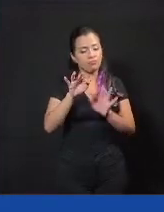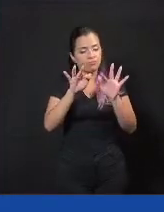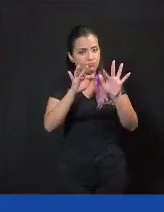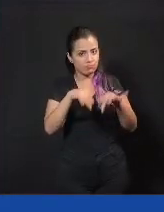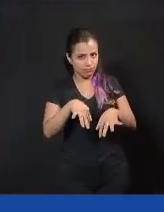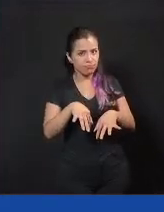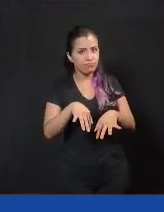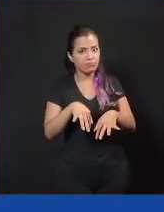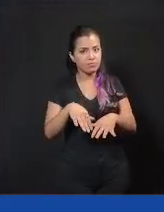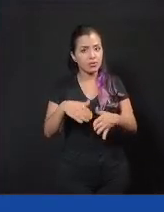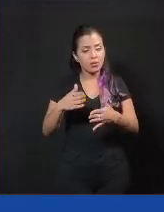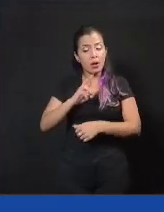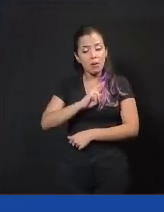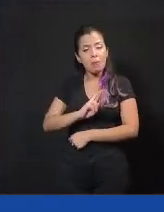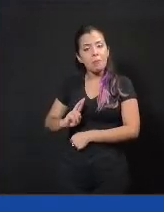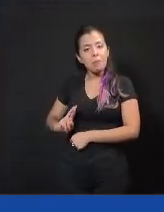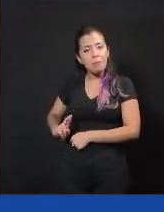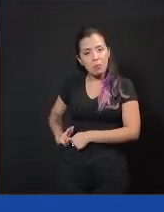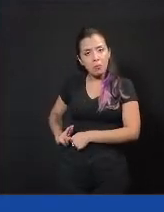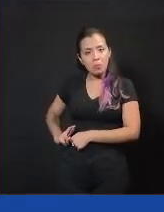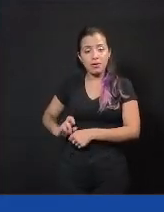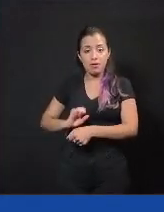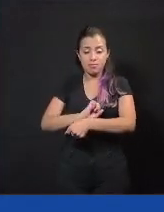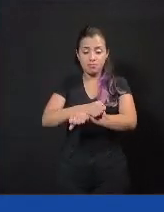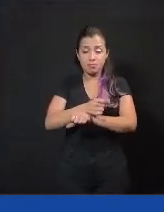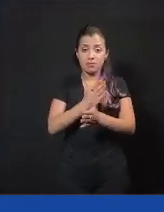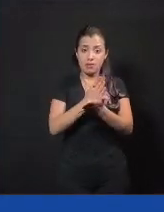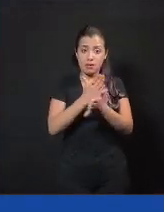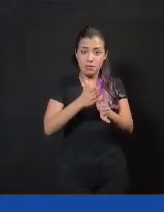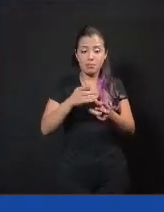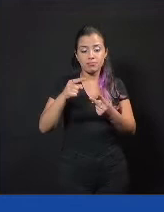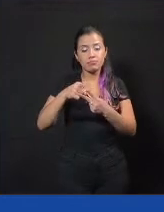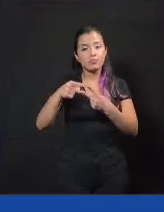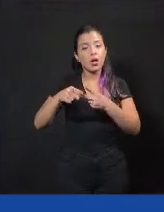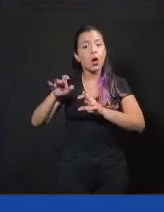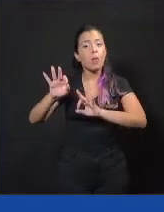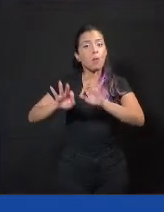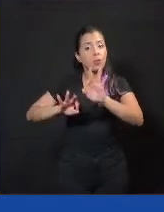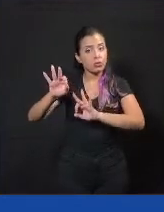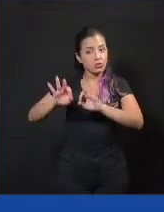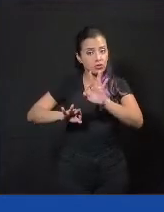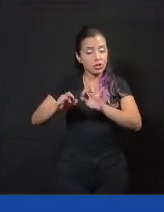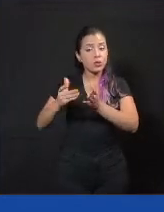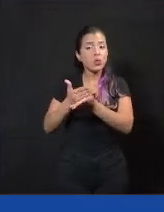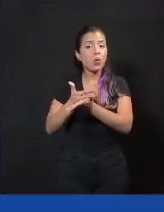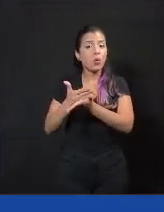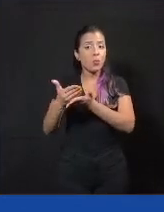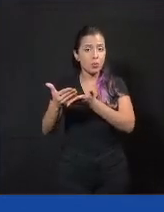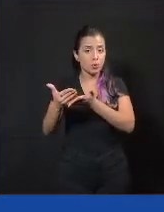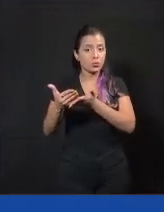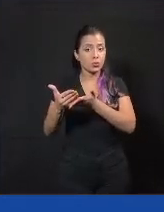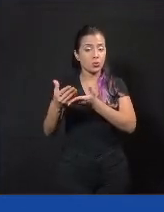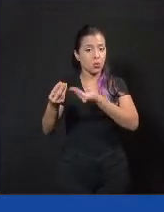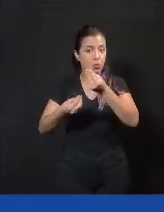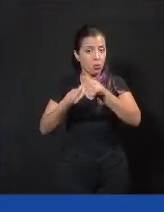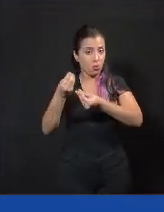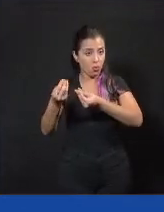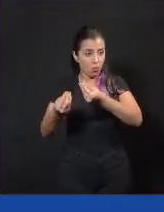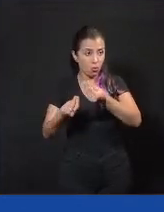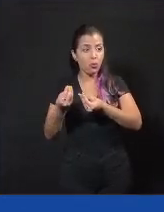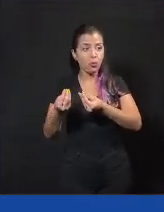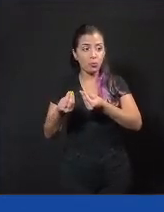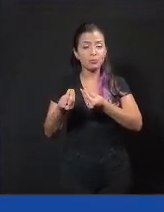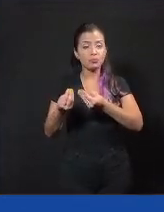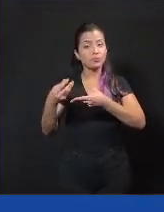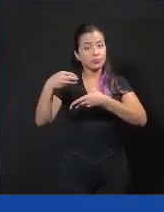quanto a república são projetos construídos dentro do espectro das